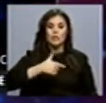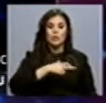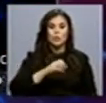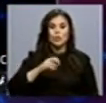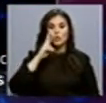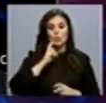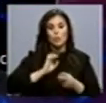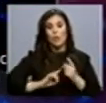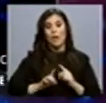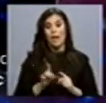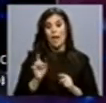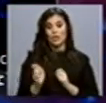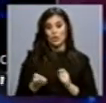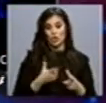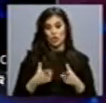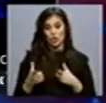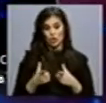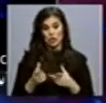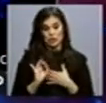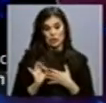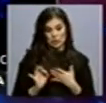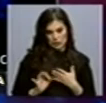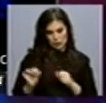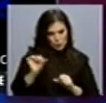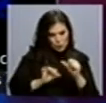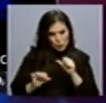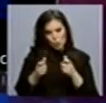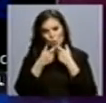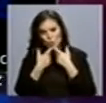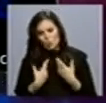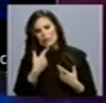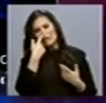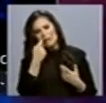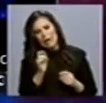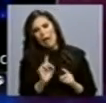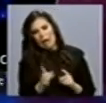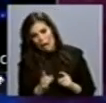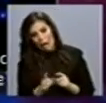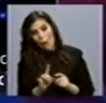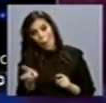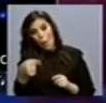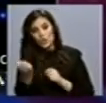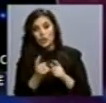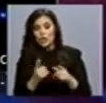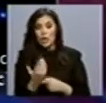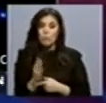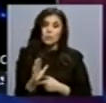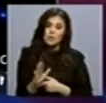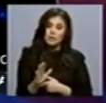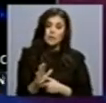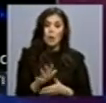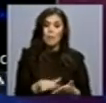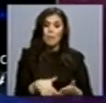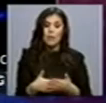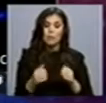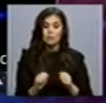estas estrelas têm características químicas em tudo muito semelhantes a outras estrelas, nomeadamente do plano galáctico da